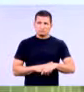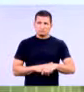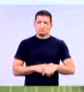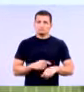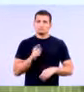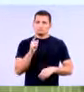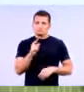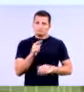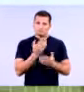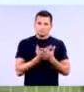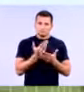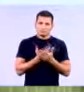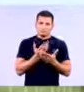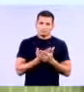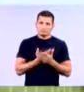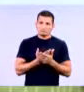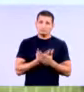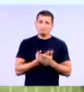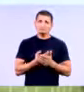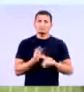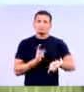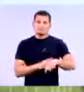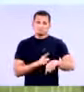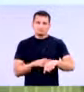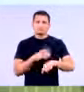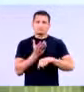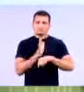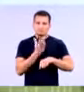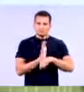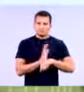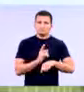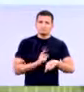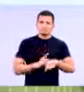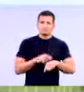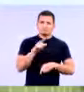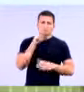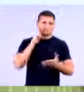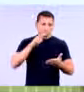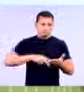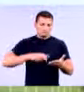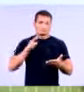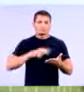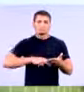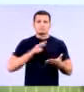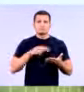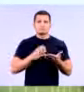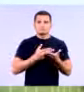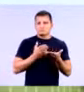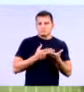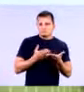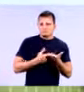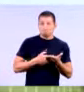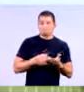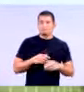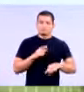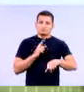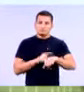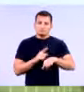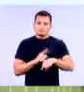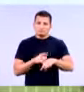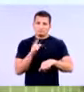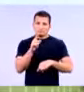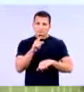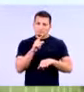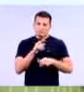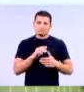você estudar, um tempo para você fazer as atividades, um tempo para você ler o material, um tempo para você cumprir as atividades